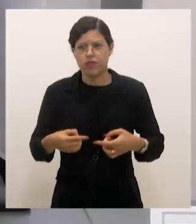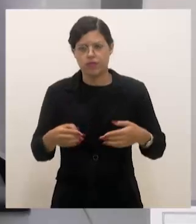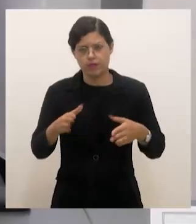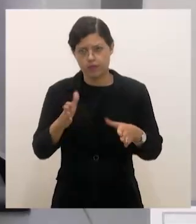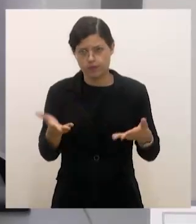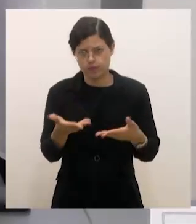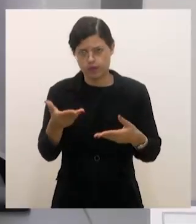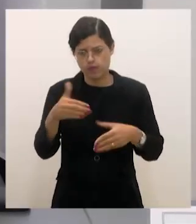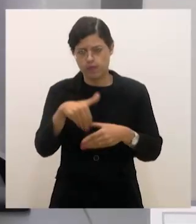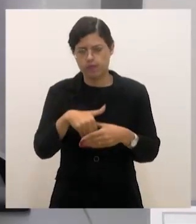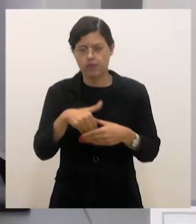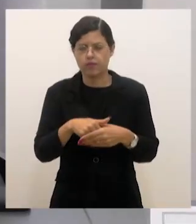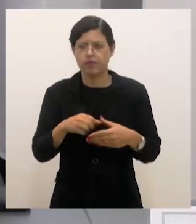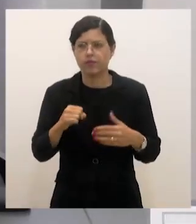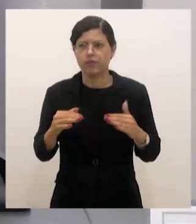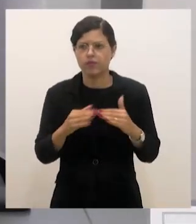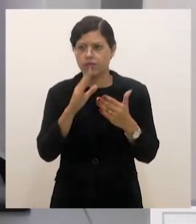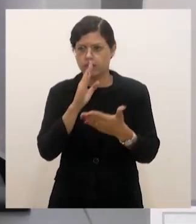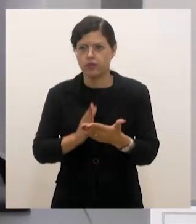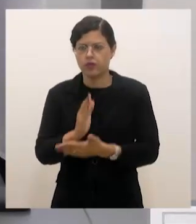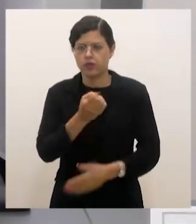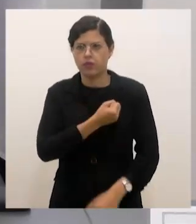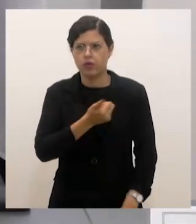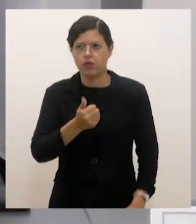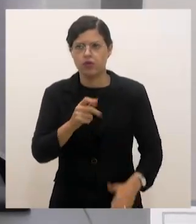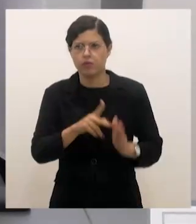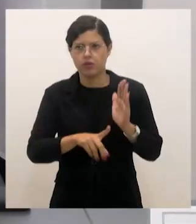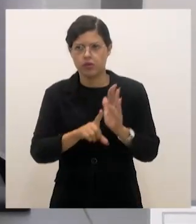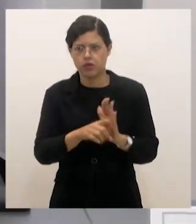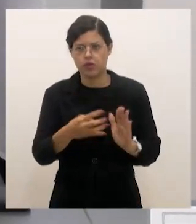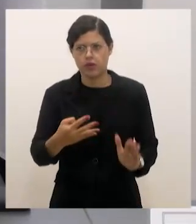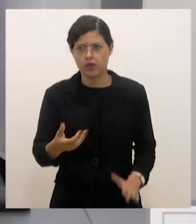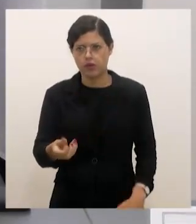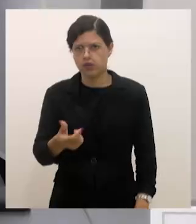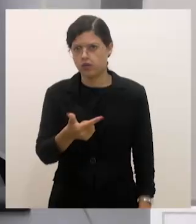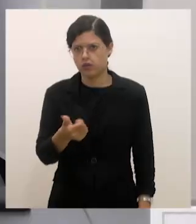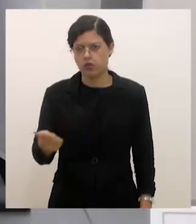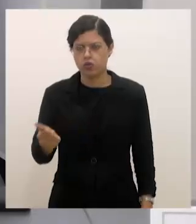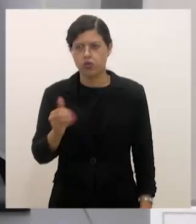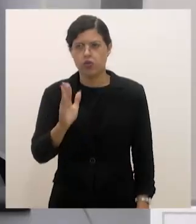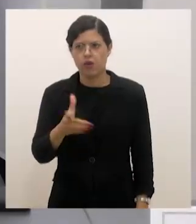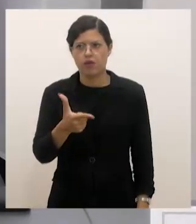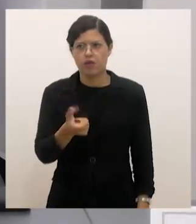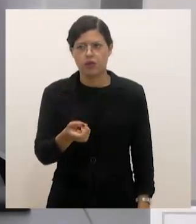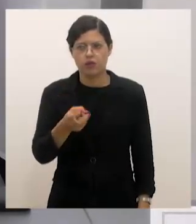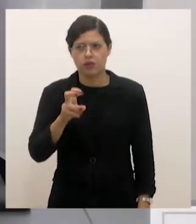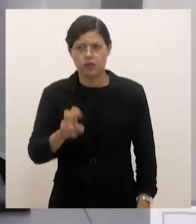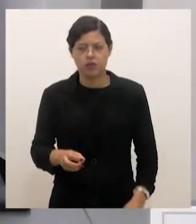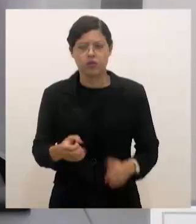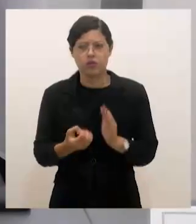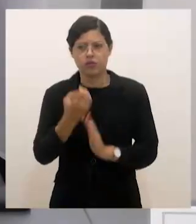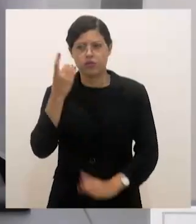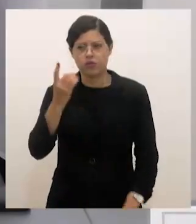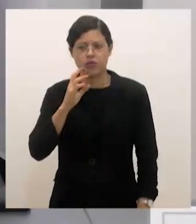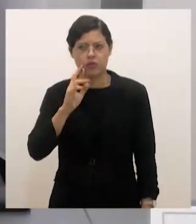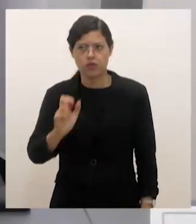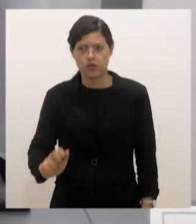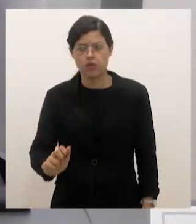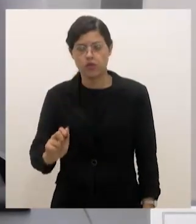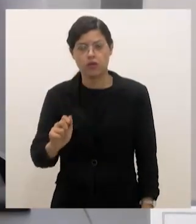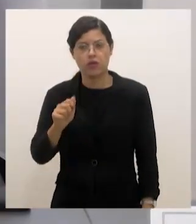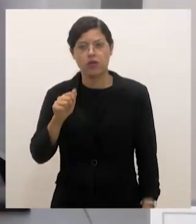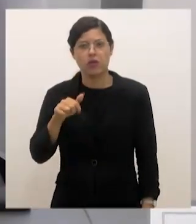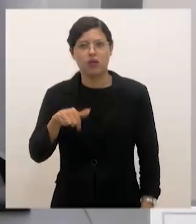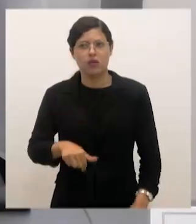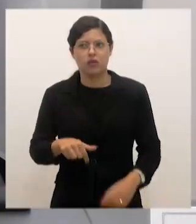em votação, senhores que aprovam permaneçam como estão. Aprovado. 11 da pauta, projeto de lei 4621 de 25, de autoria do deputado Rodrigo Amorim, que dispõe sobre a fixação de diária mínima de